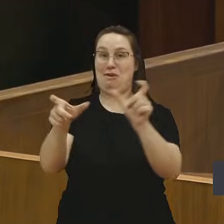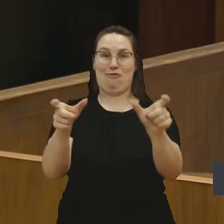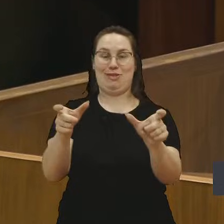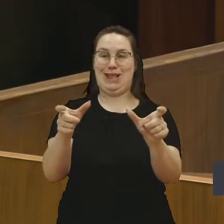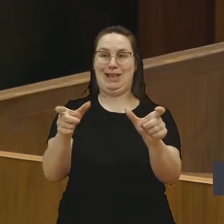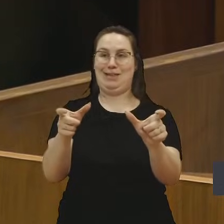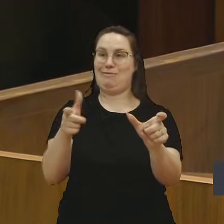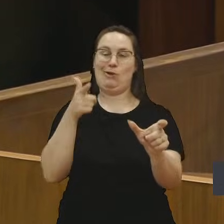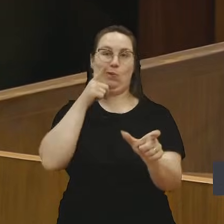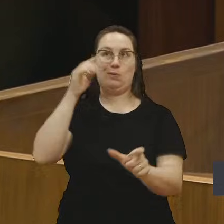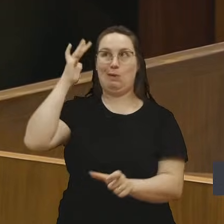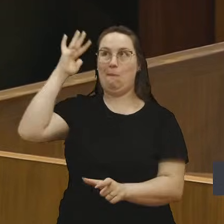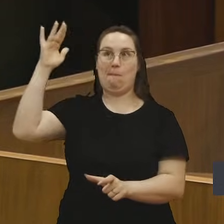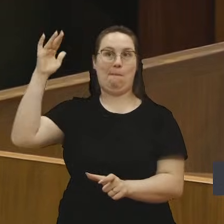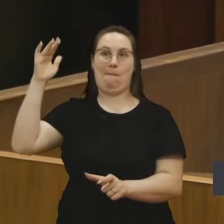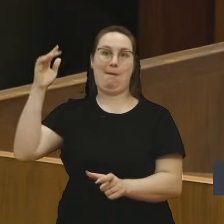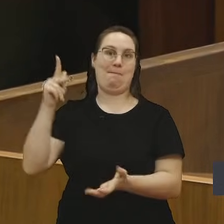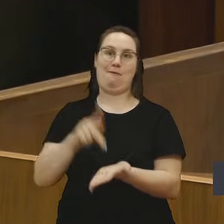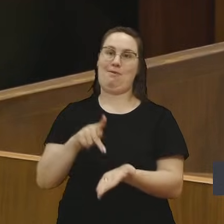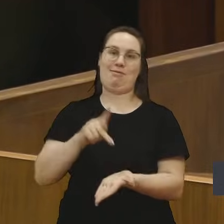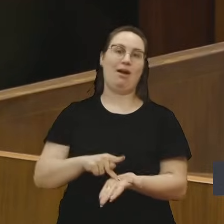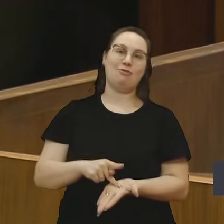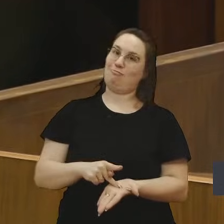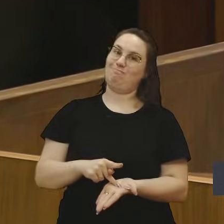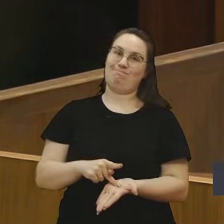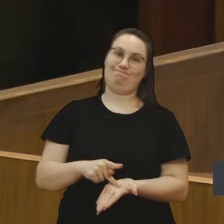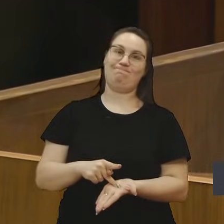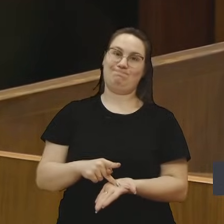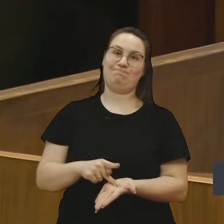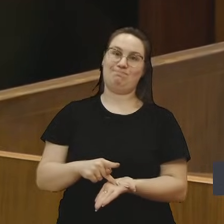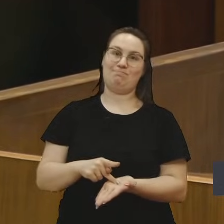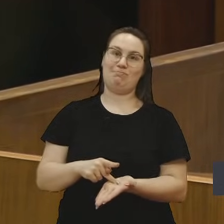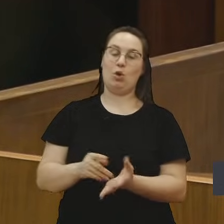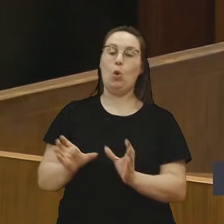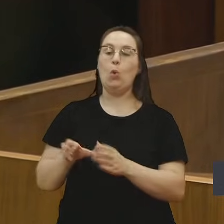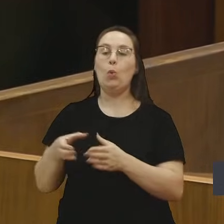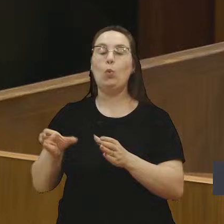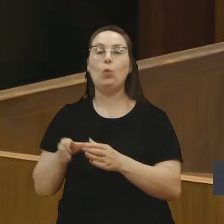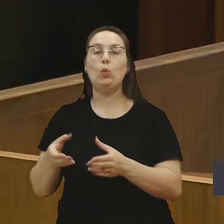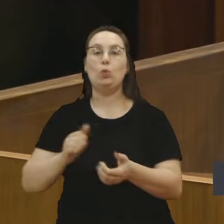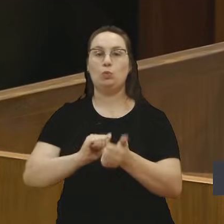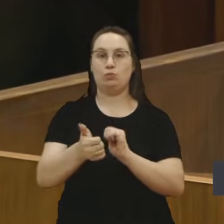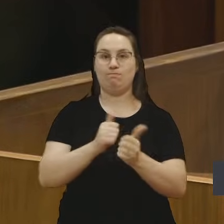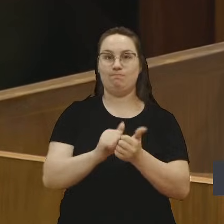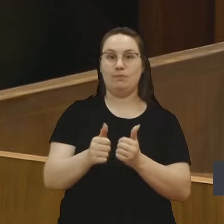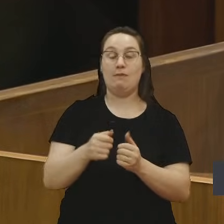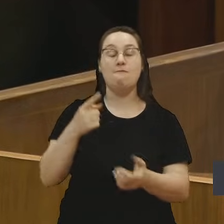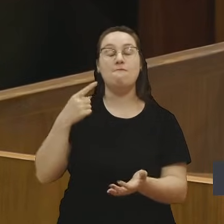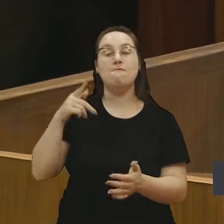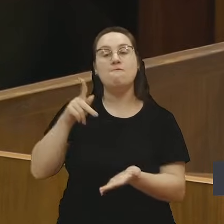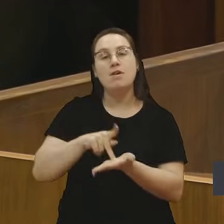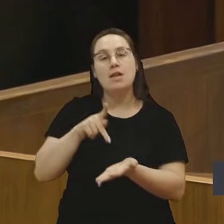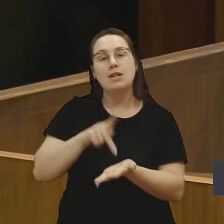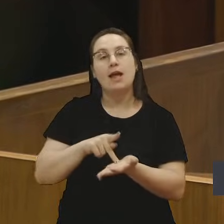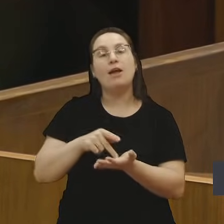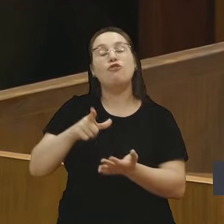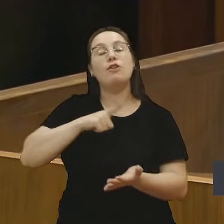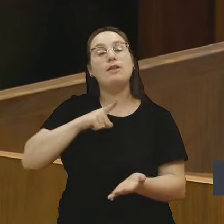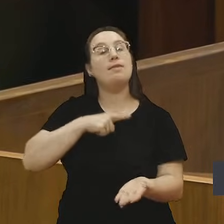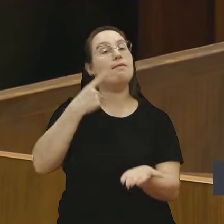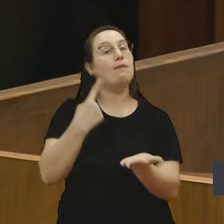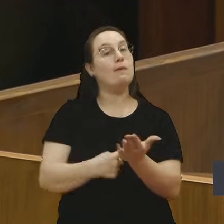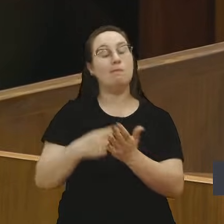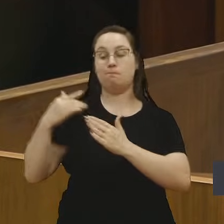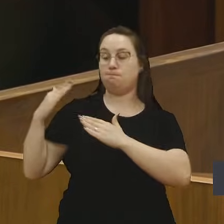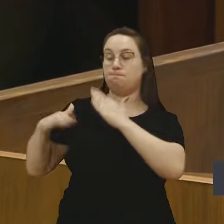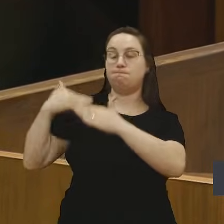não sairiam do papel. O Conselho Municipal do Desporto reafirma, nesta ocasião, o seu compromisso com o